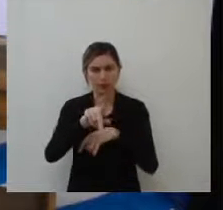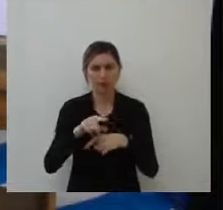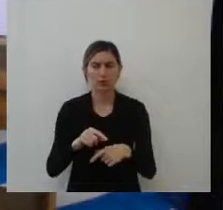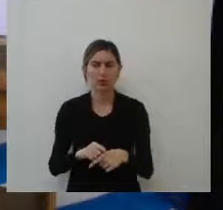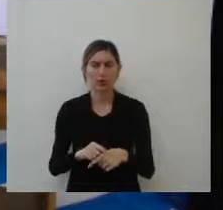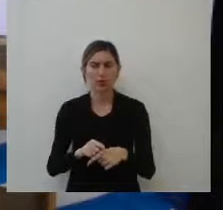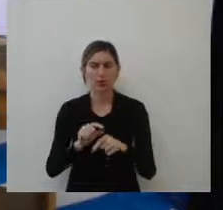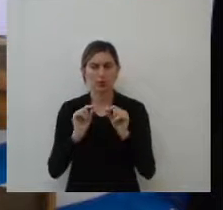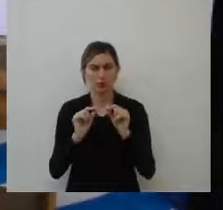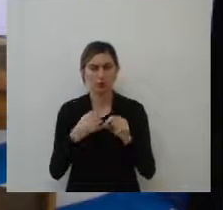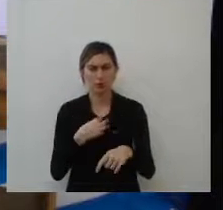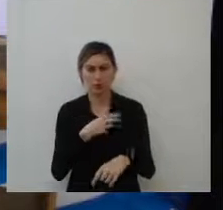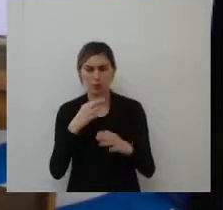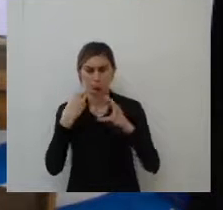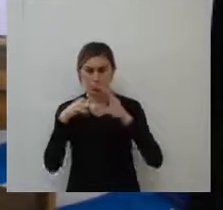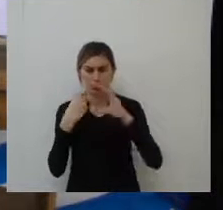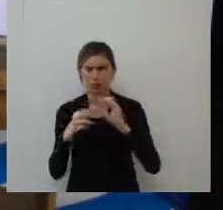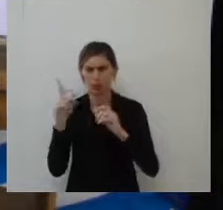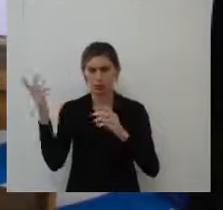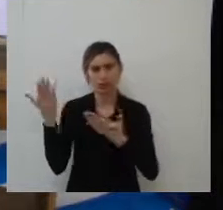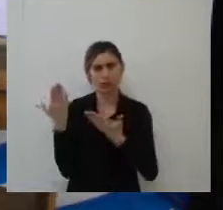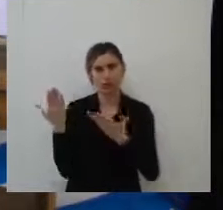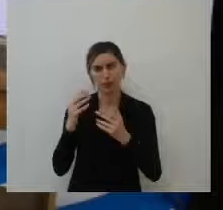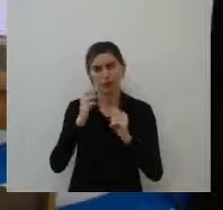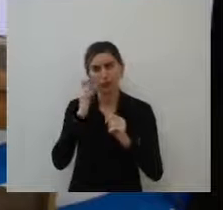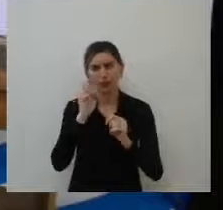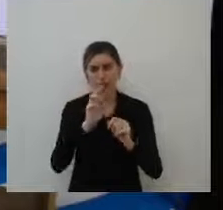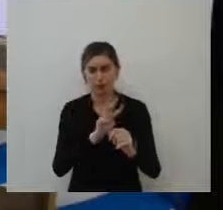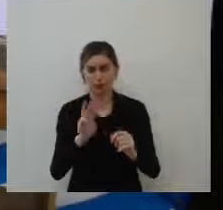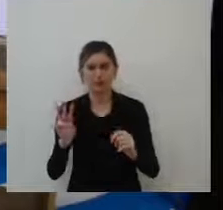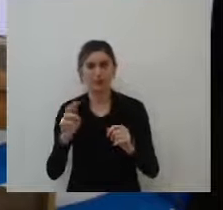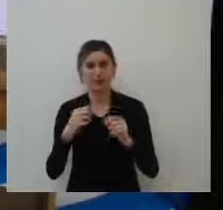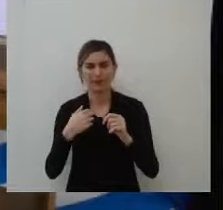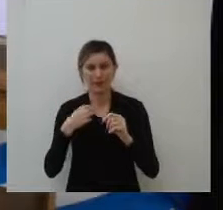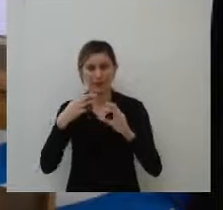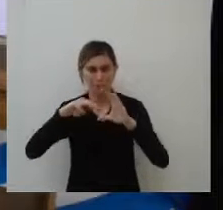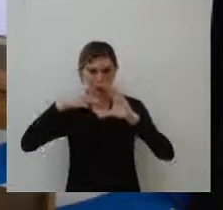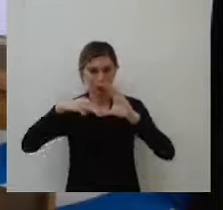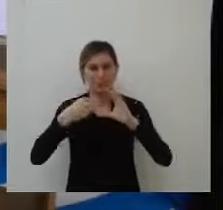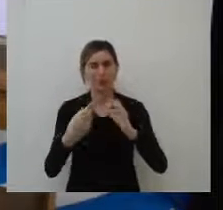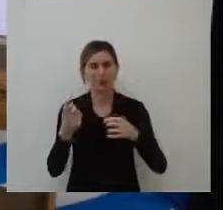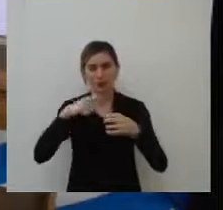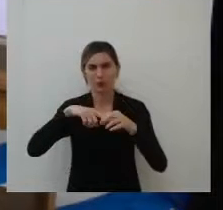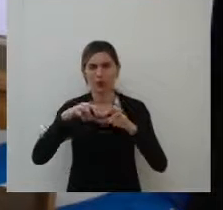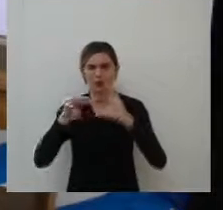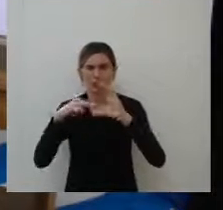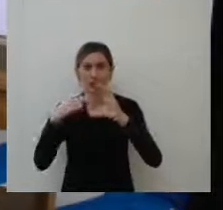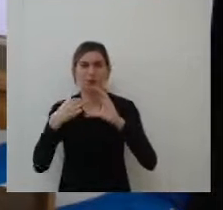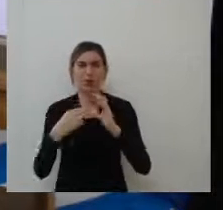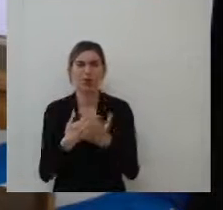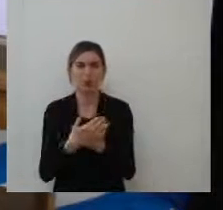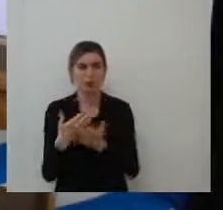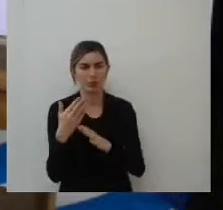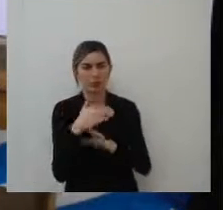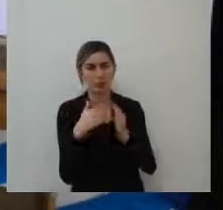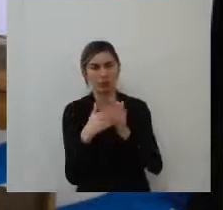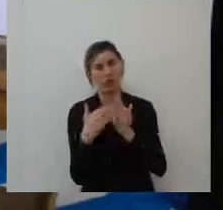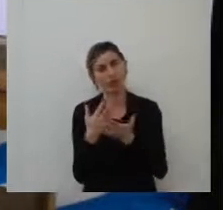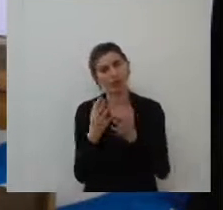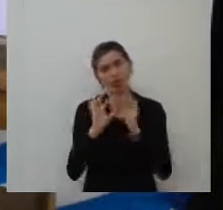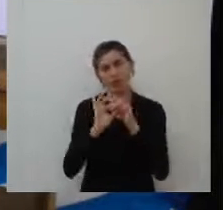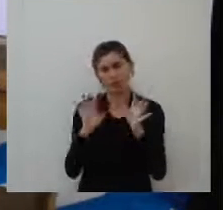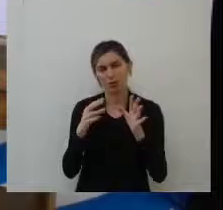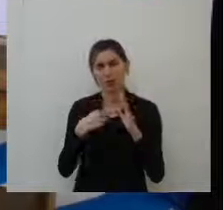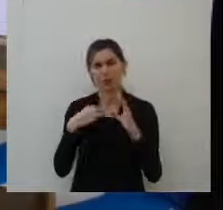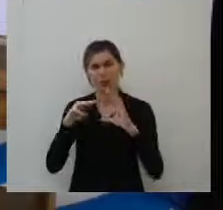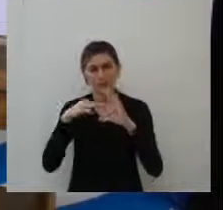disponível, tá? O meu e-mail, tá? Esse e-mail aí, só voltando para o e-mail, né, que foi o início de tudo, tá? Vou deixar para vocês o